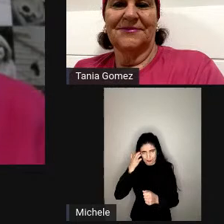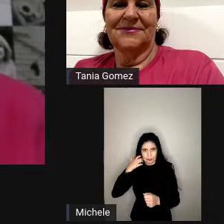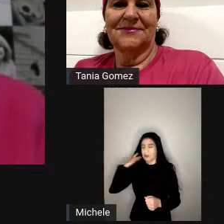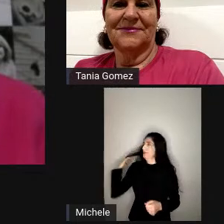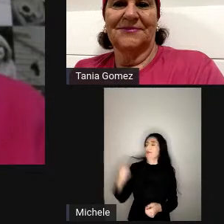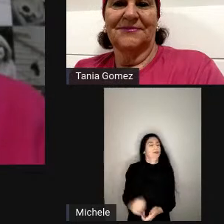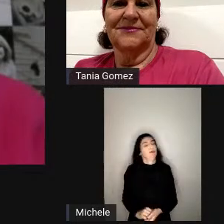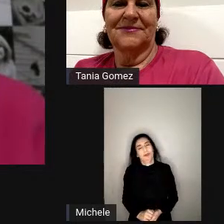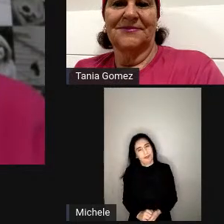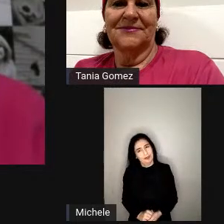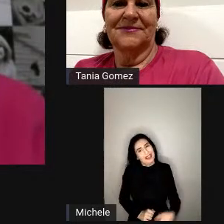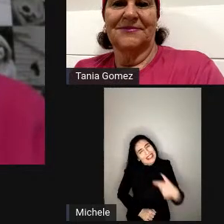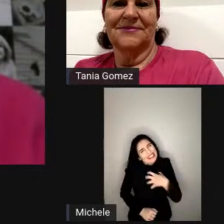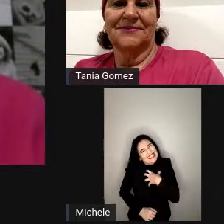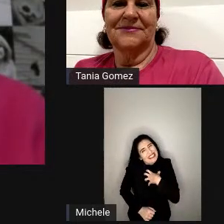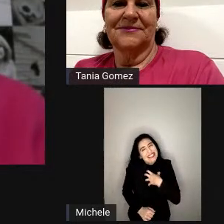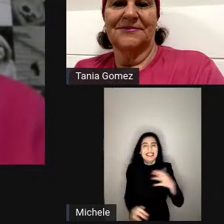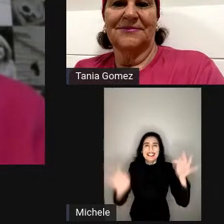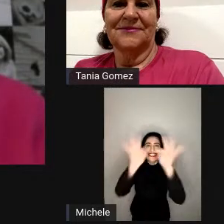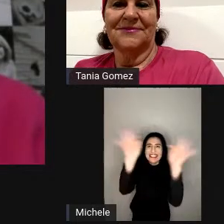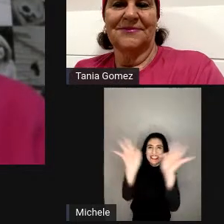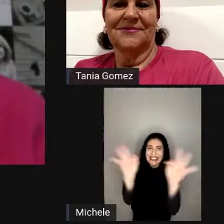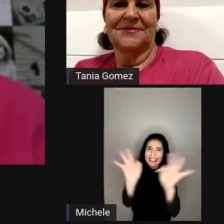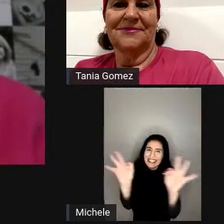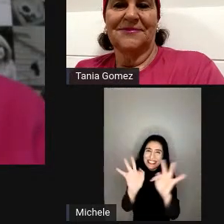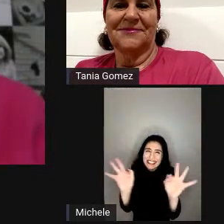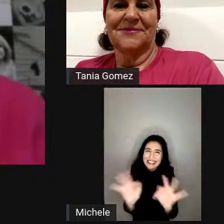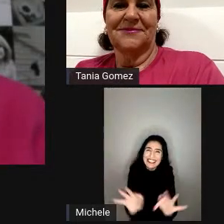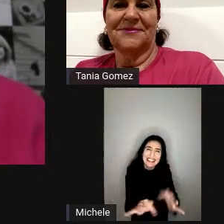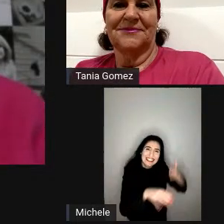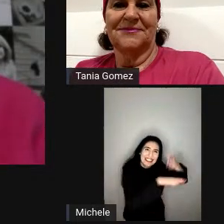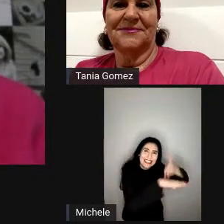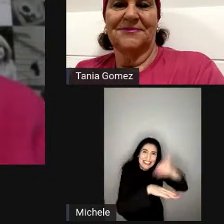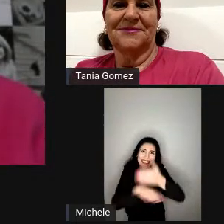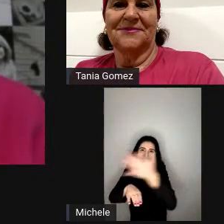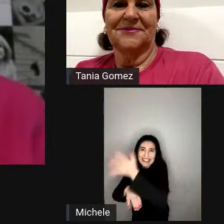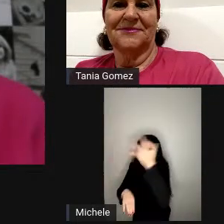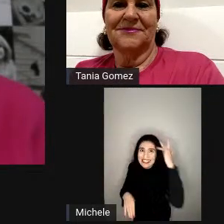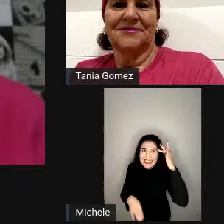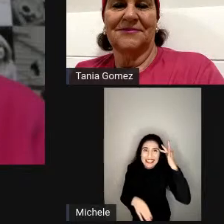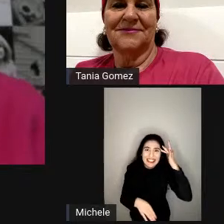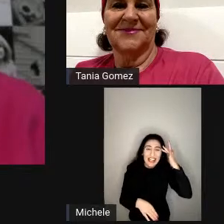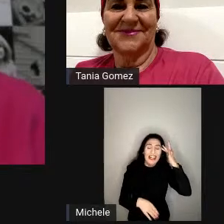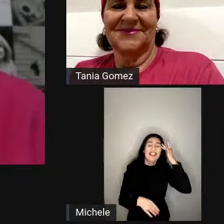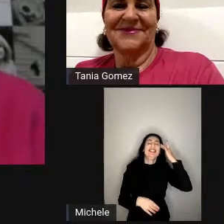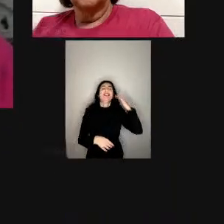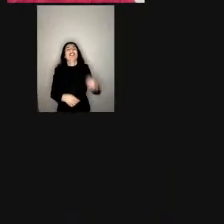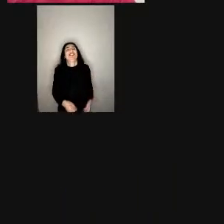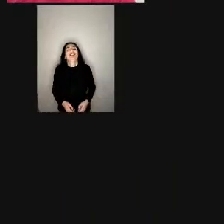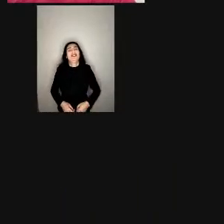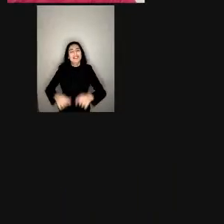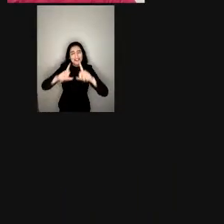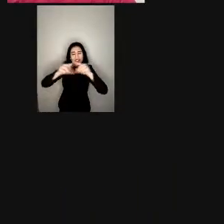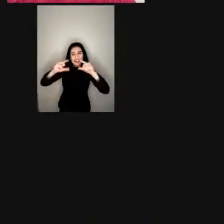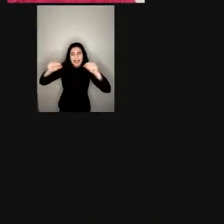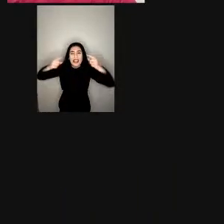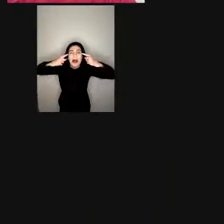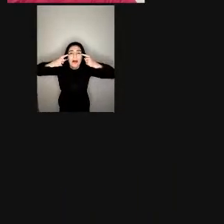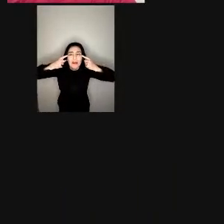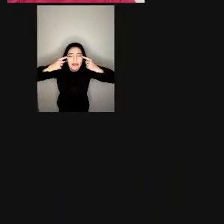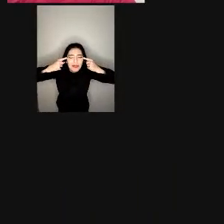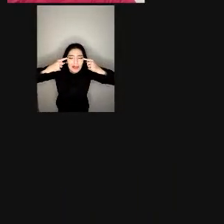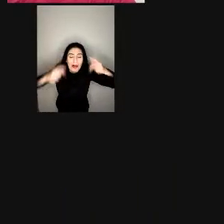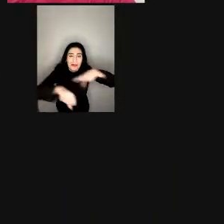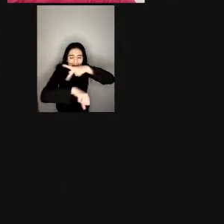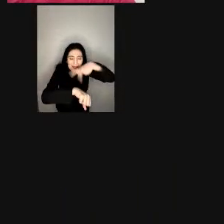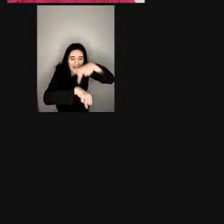e eu estou aqui feliz de ver a participação das pessoas, as pessoas estão participando até do Japão, estão entrando,